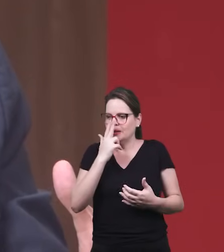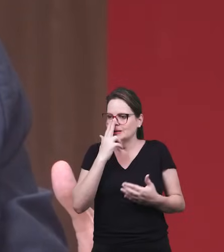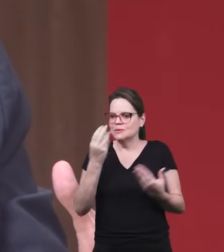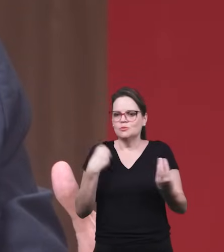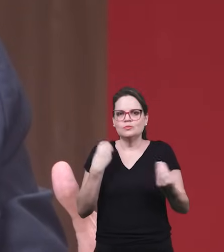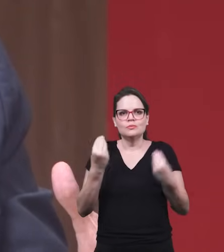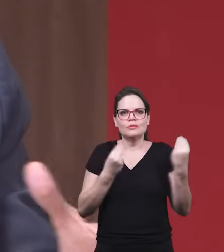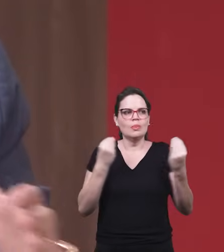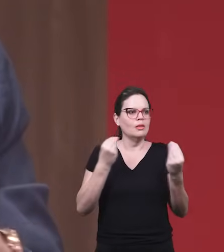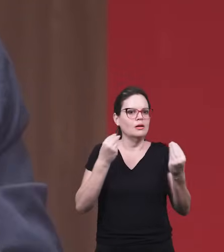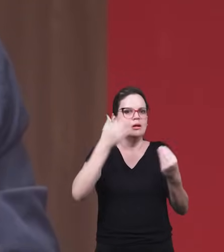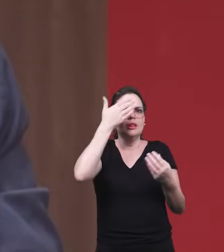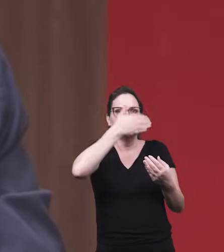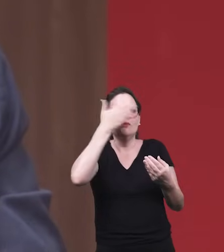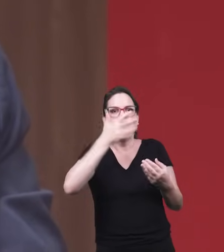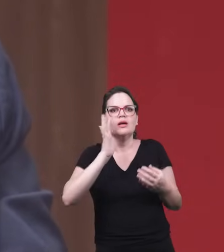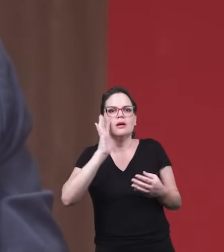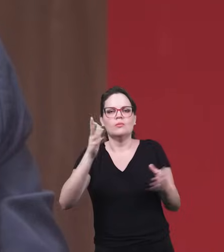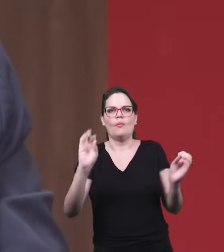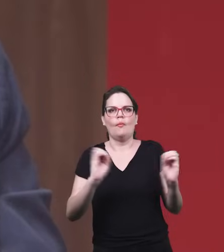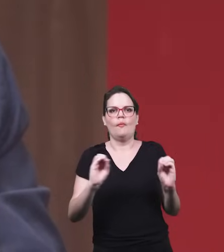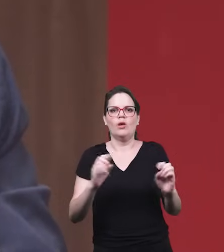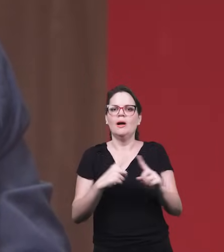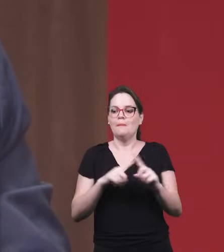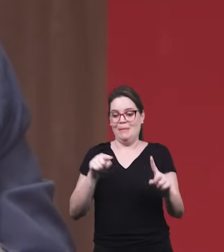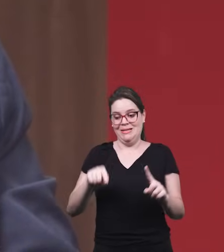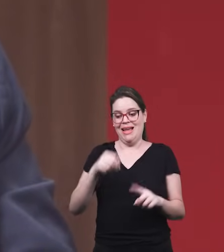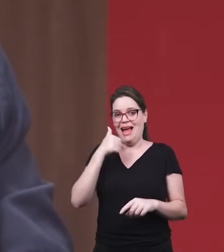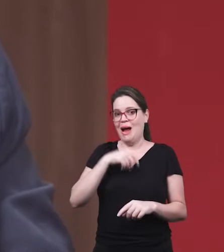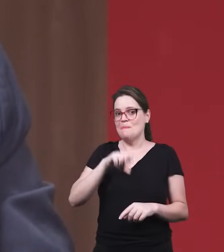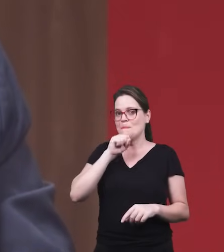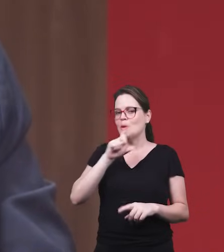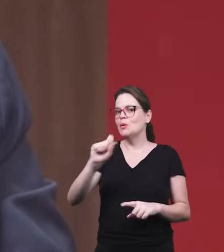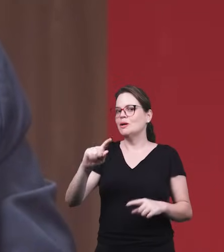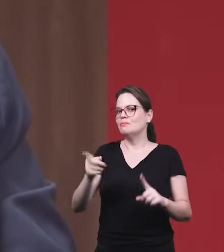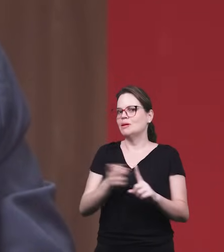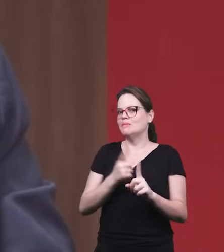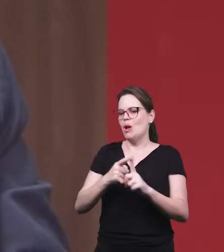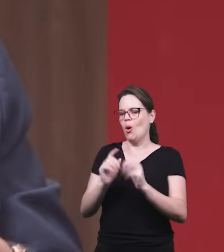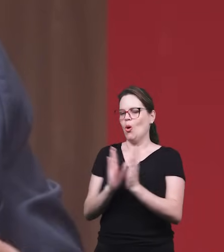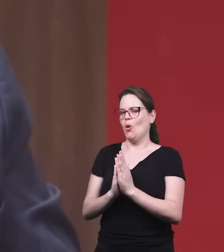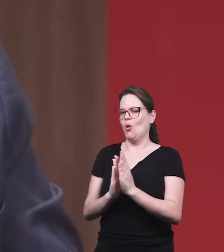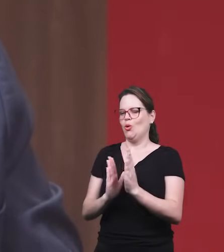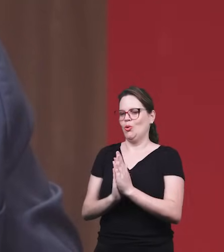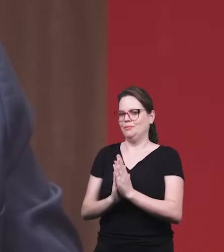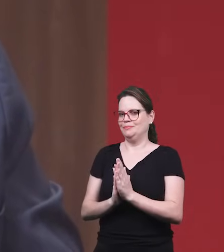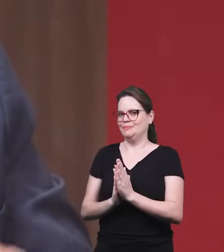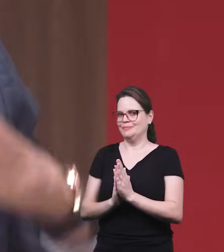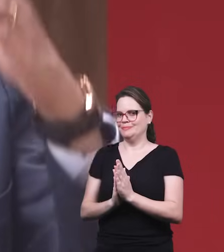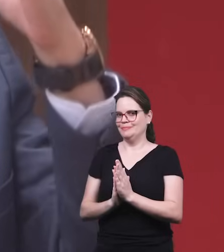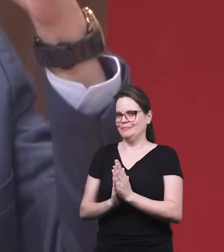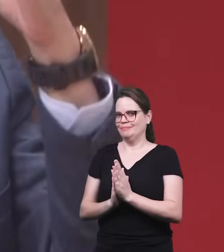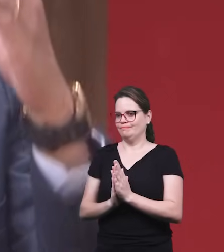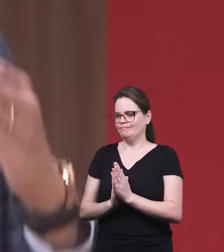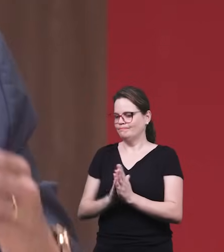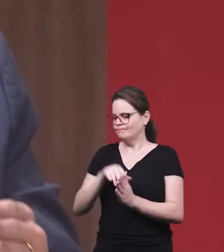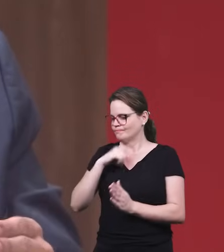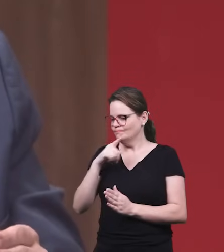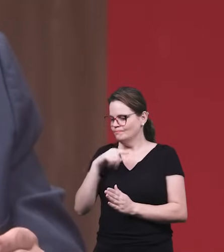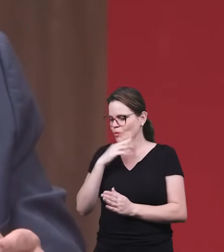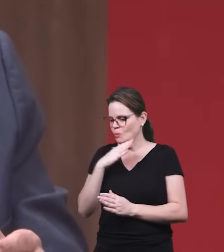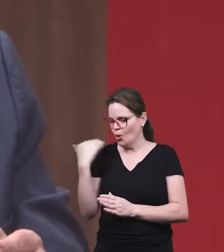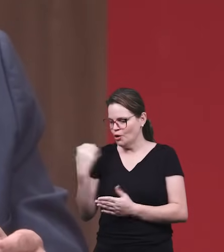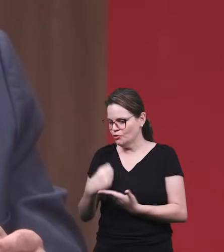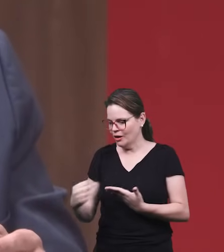coisa. Mas essa aqui não. Essa aqui é o exemplo, né? Ela pegou, ela orou, aí quando ela viu que ela não tinha o que fazer, ela colocou na cama